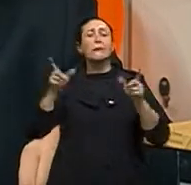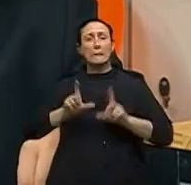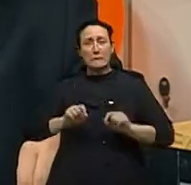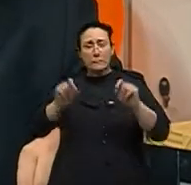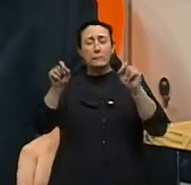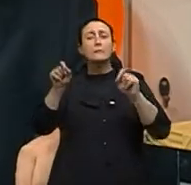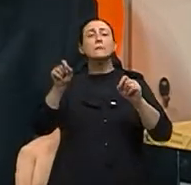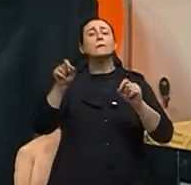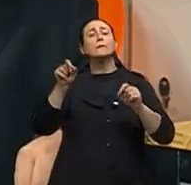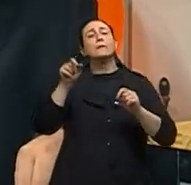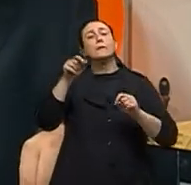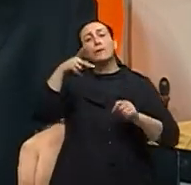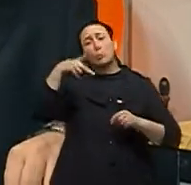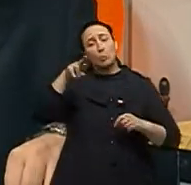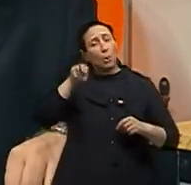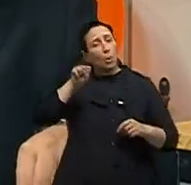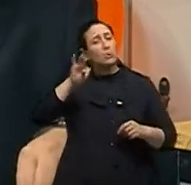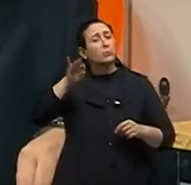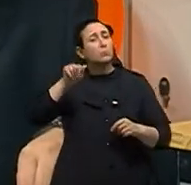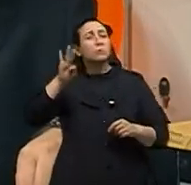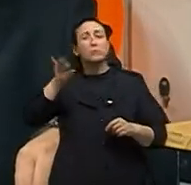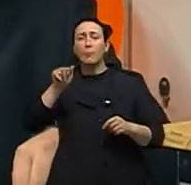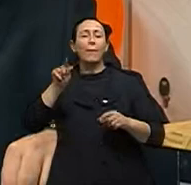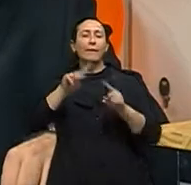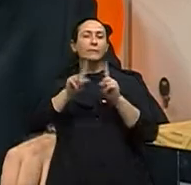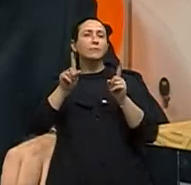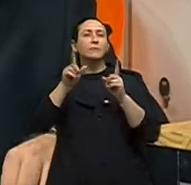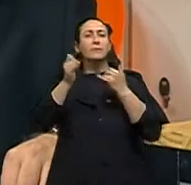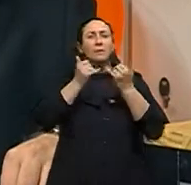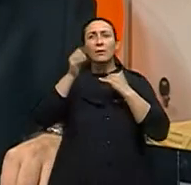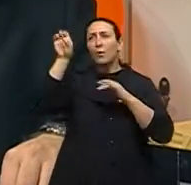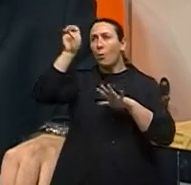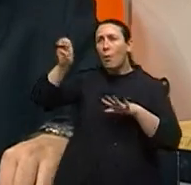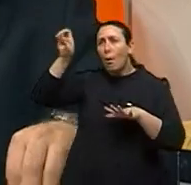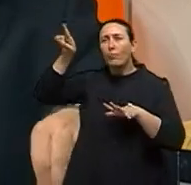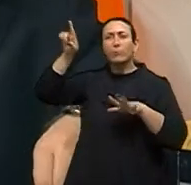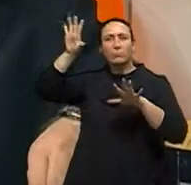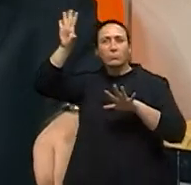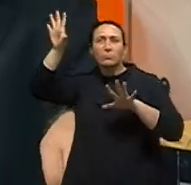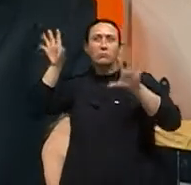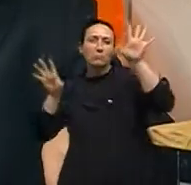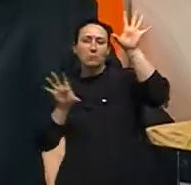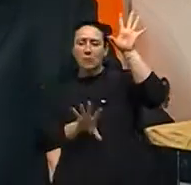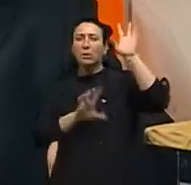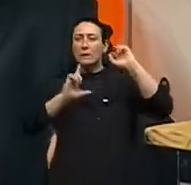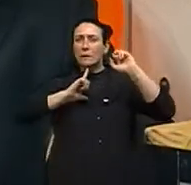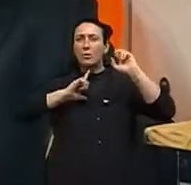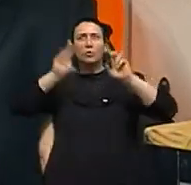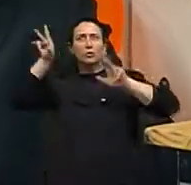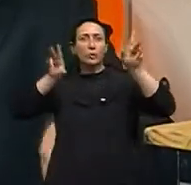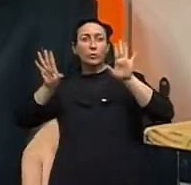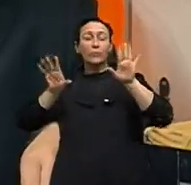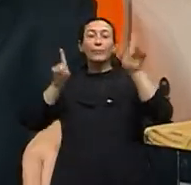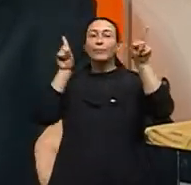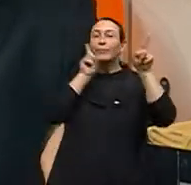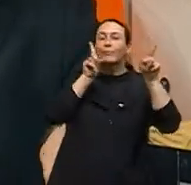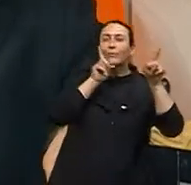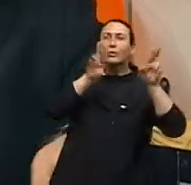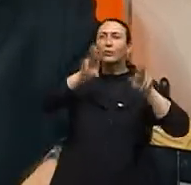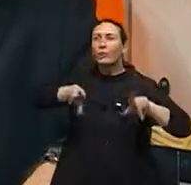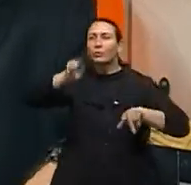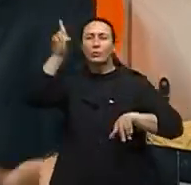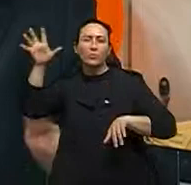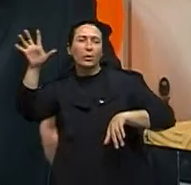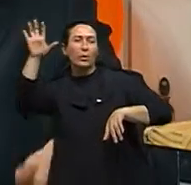h não comparável a dos Americanos mas muito próxima dos Americanos diferente dos que vivem mç